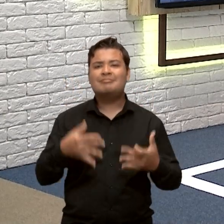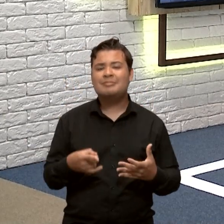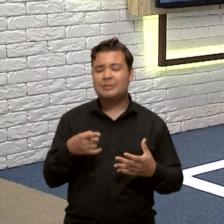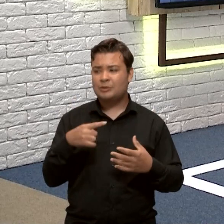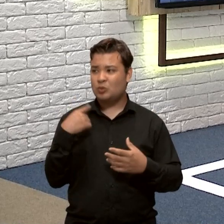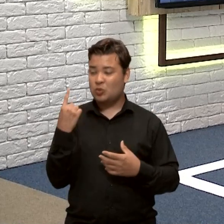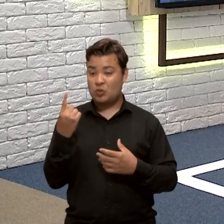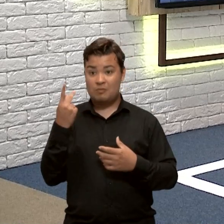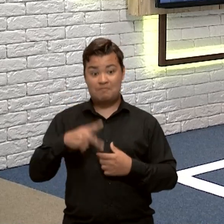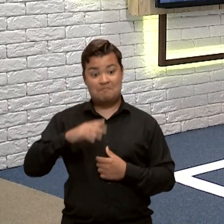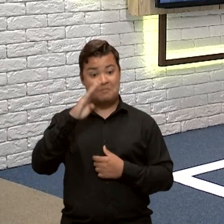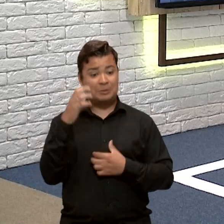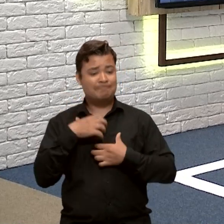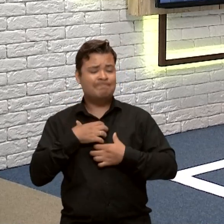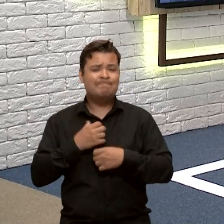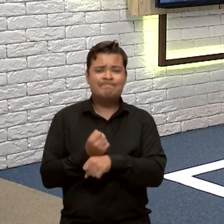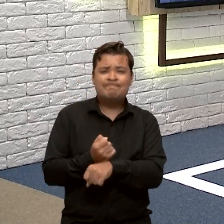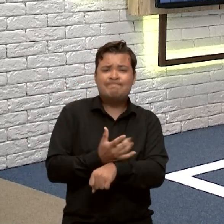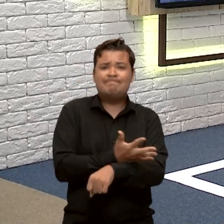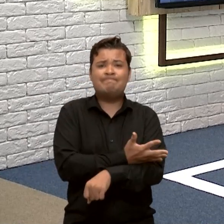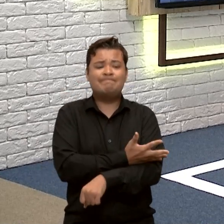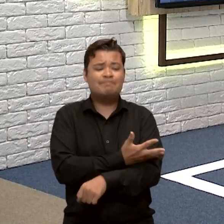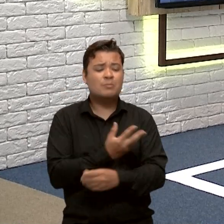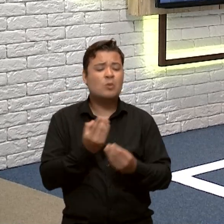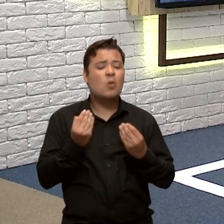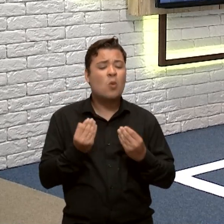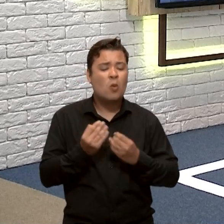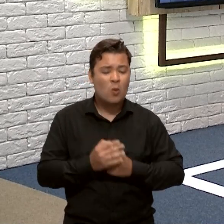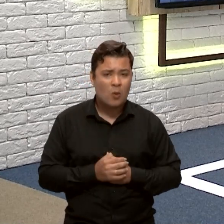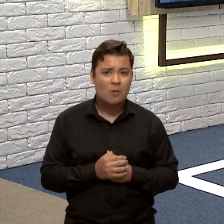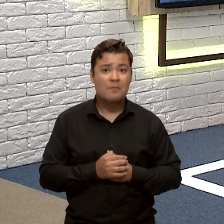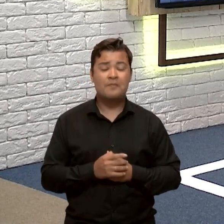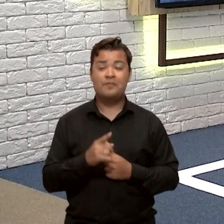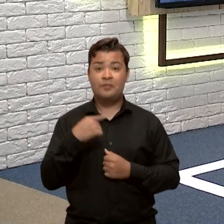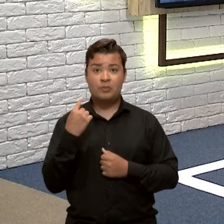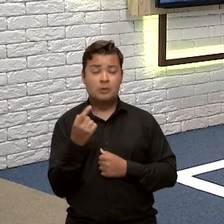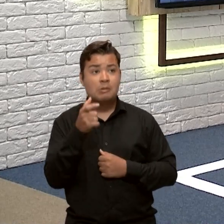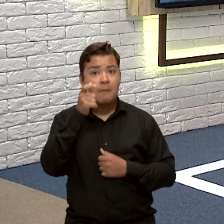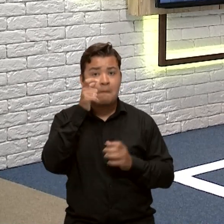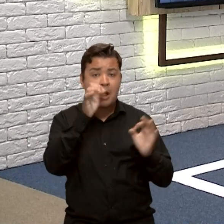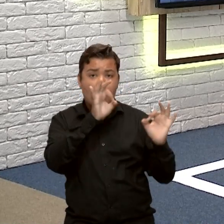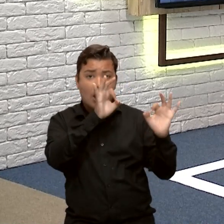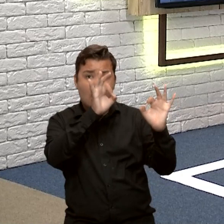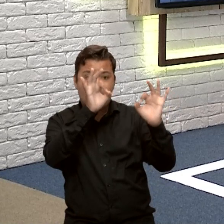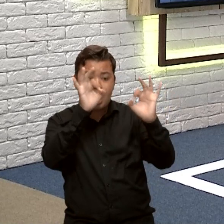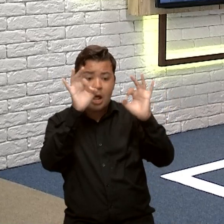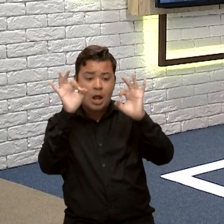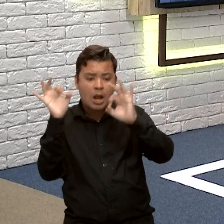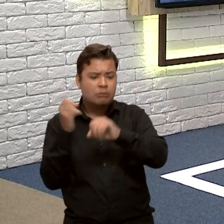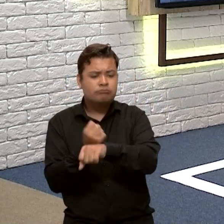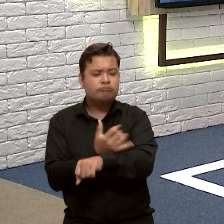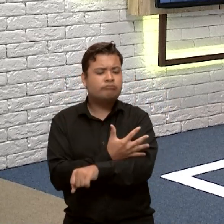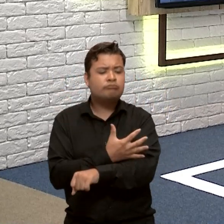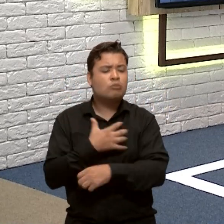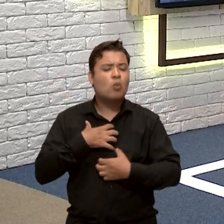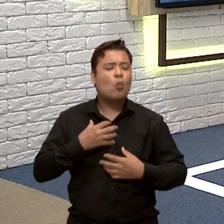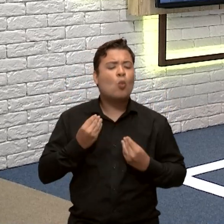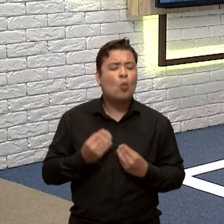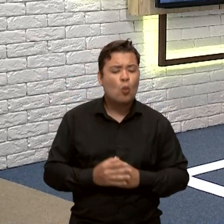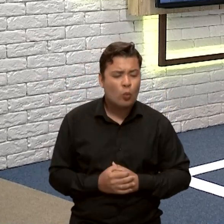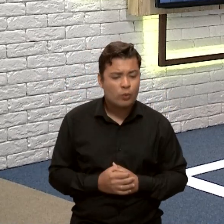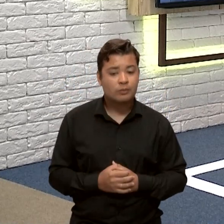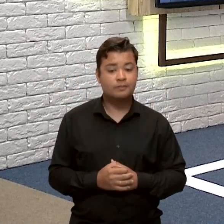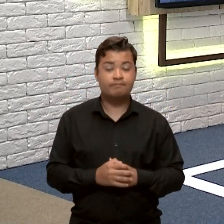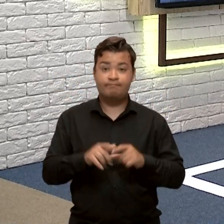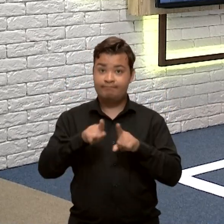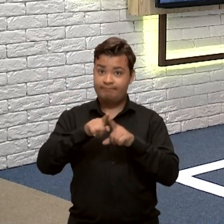gente sente ao assistir, né, enquanto espectador, telespectador desse esporte. Eu queria até acrescentar aqui o comentário